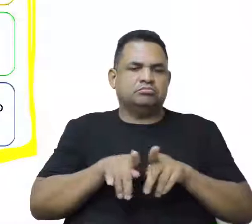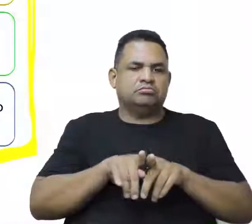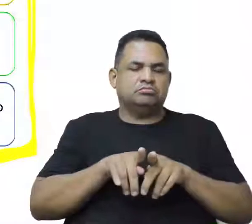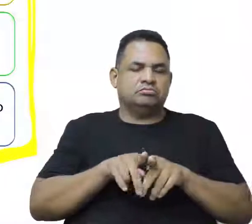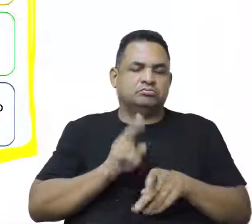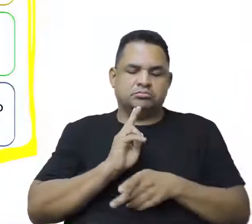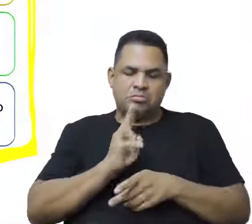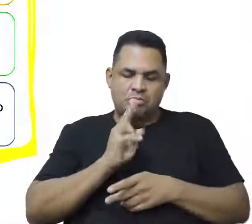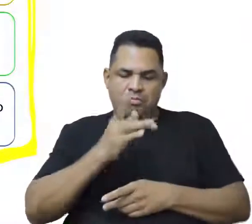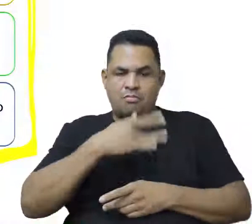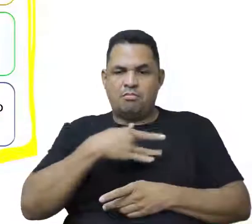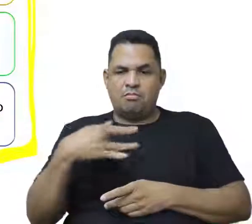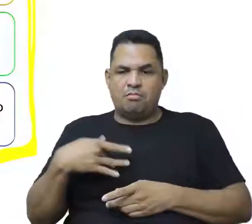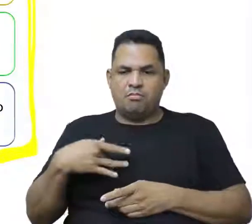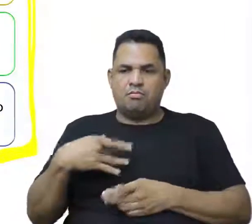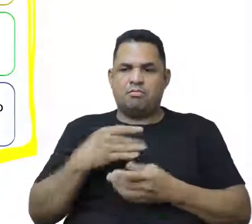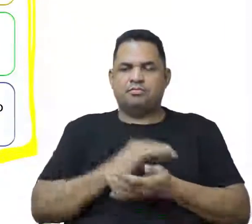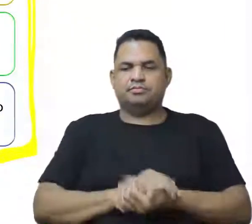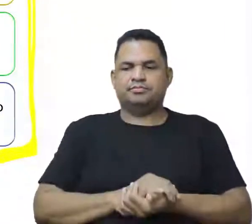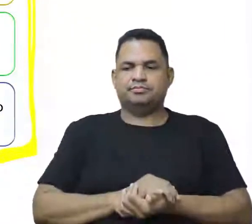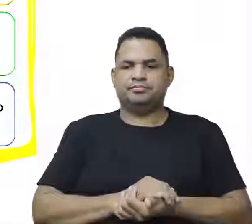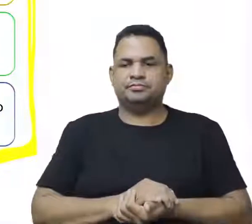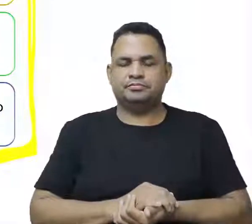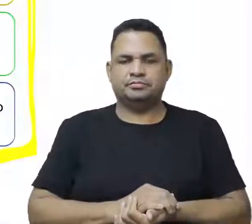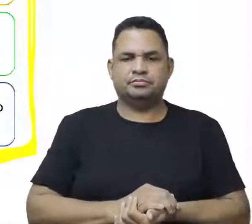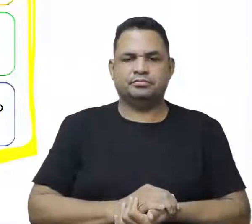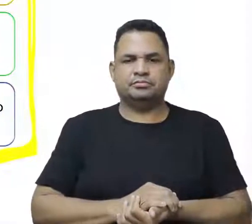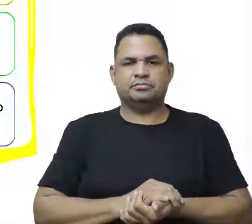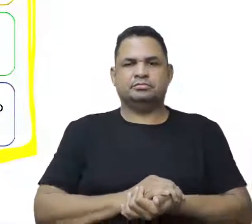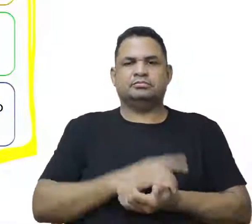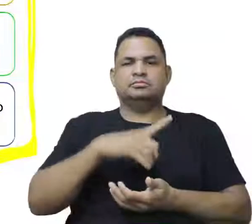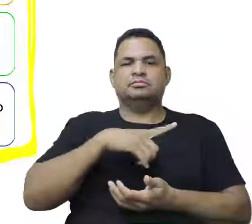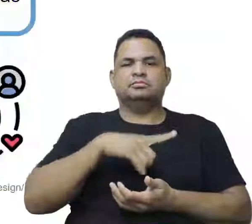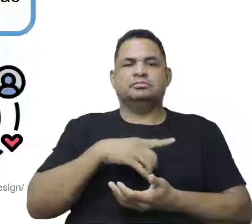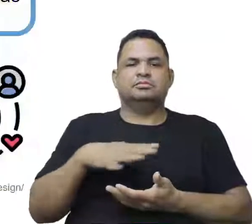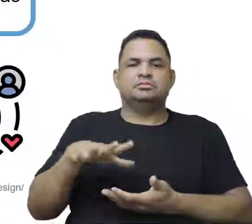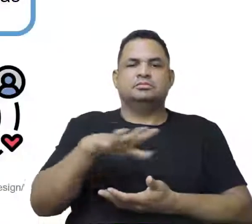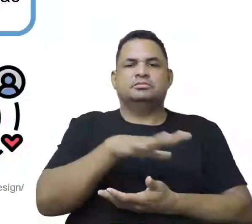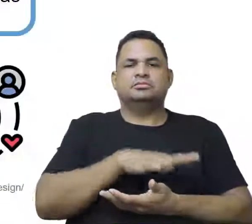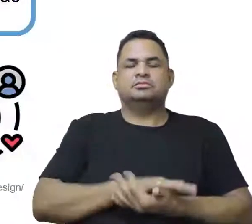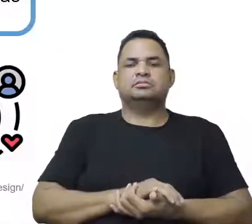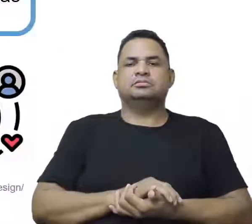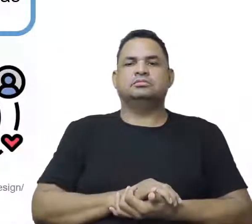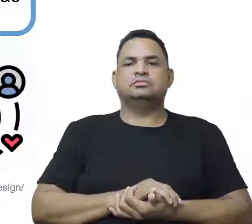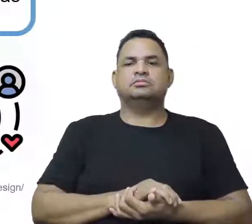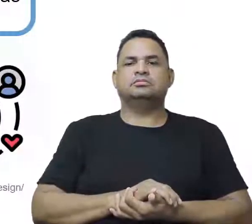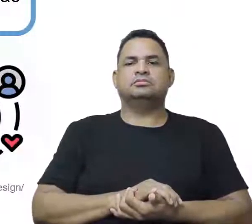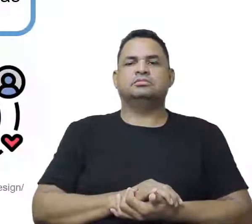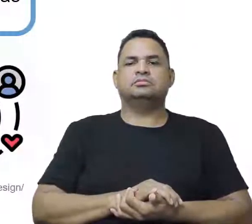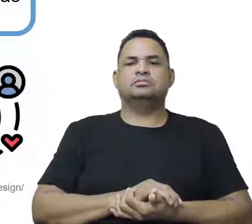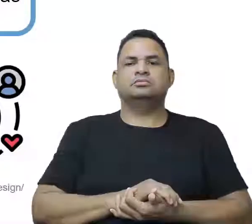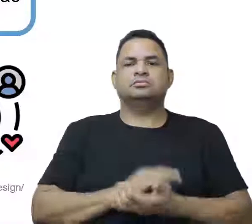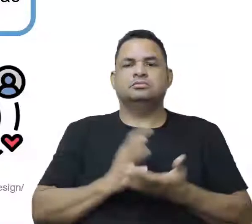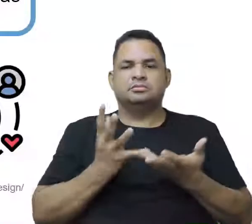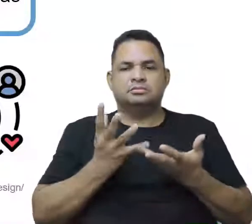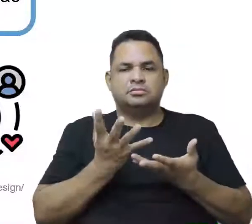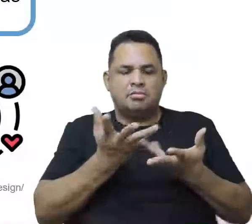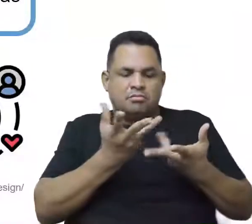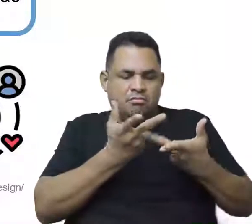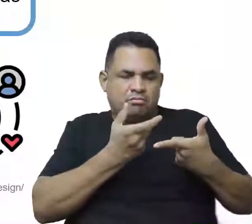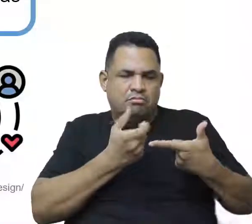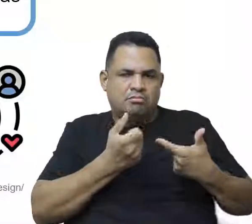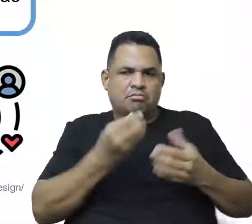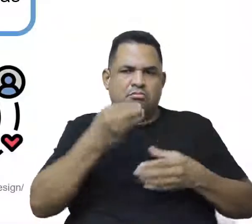compreensão relacionada à saúde. Então, a gente tem todo esse universo. E aí, as habilidades, professora